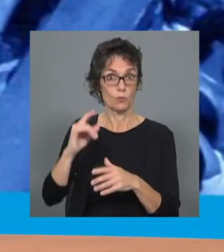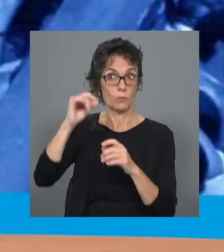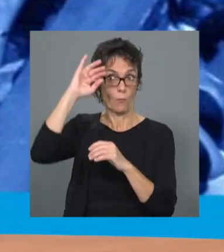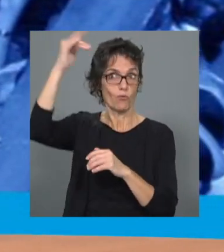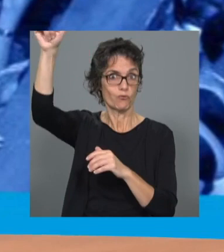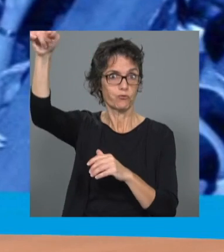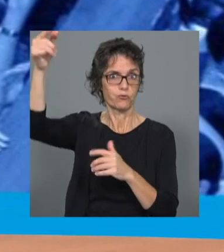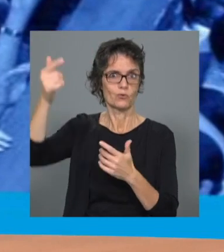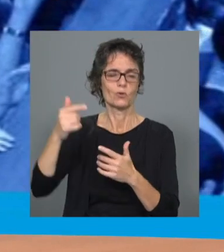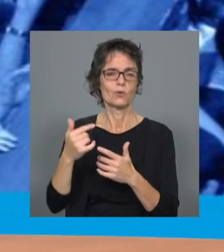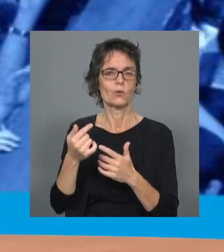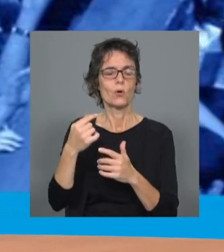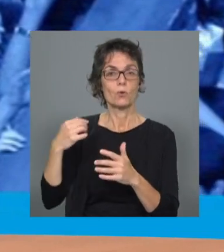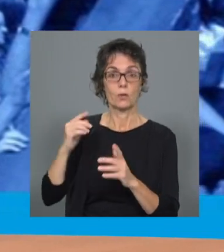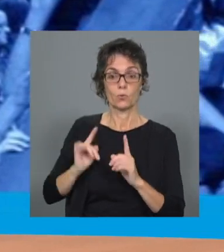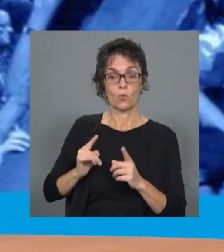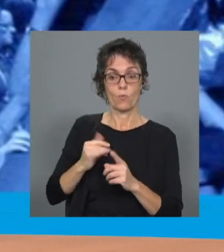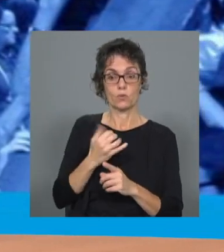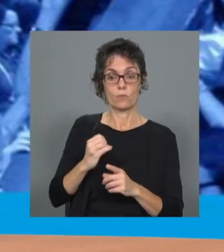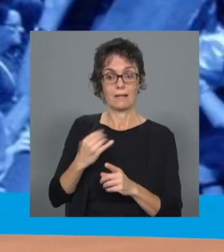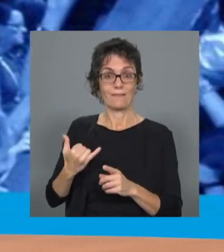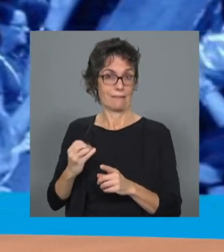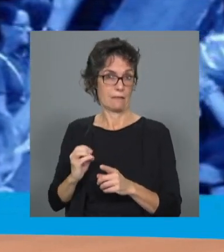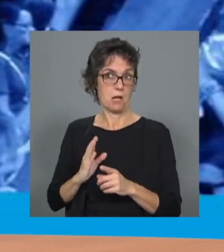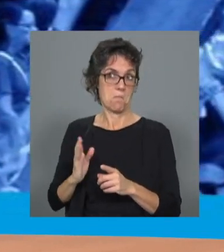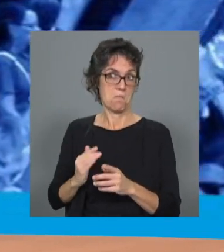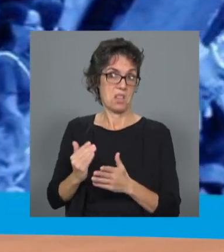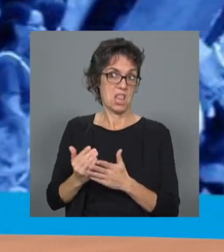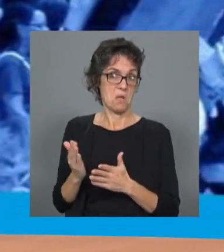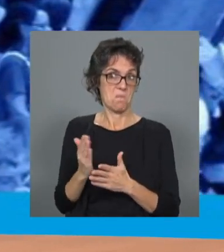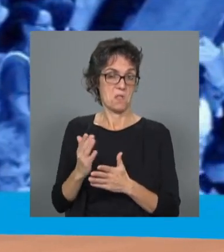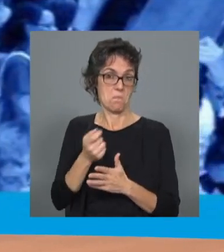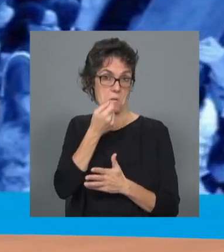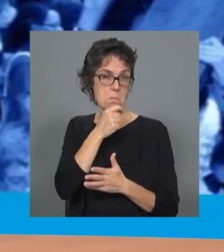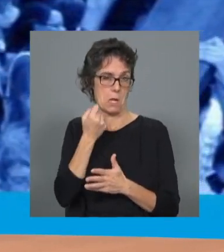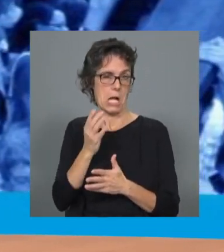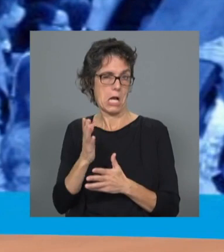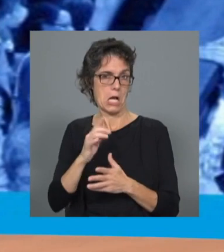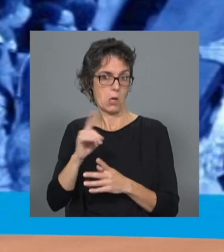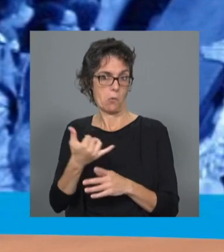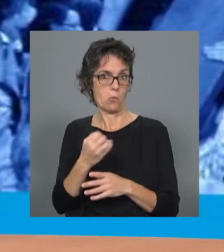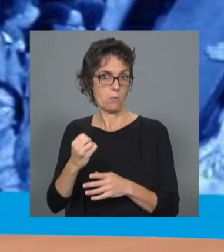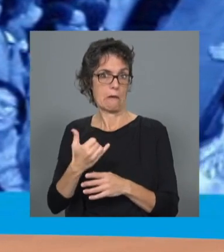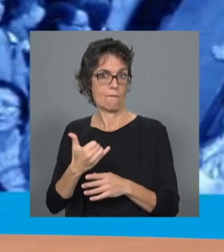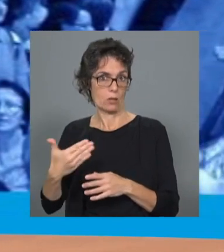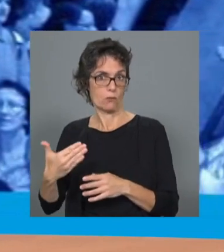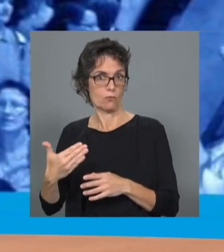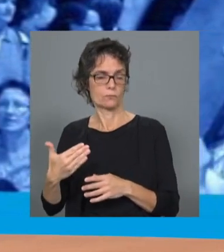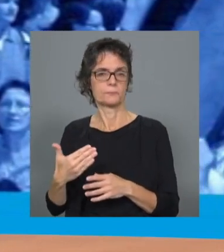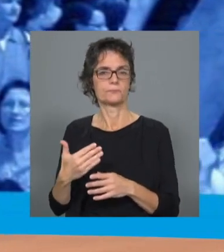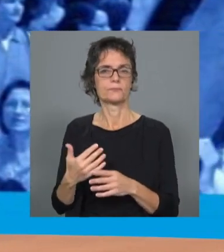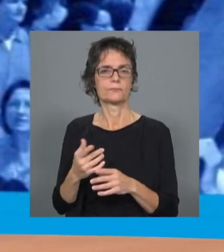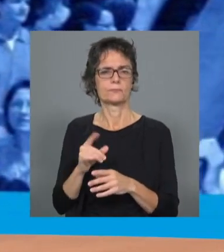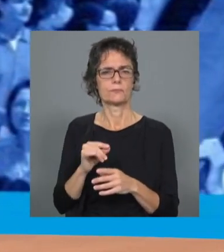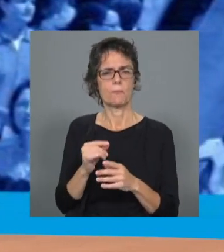2020 até digamos, vá a maio, por aí, deste ano, porque entretanto nós também mudou um